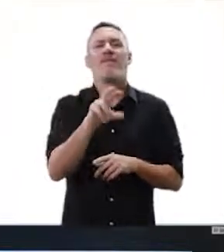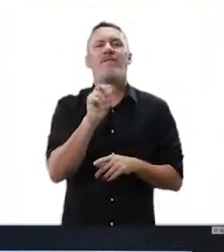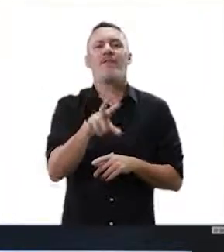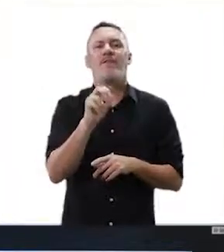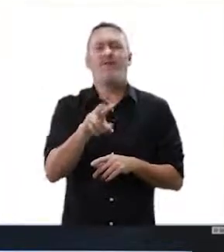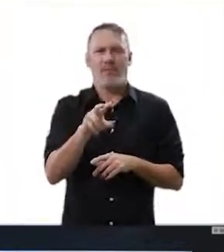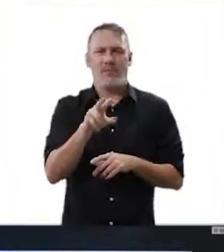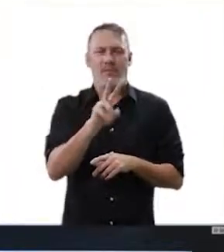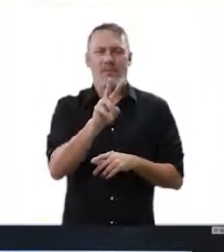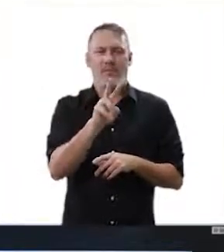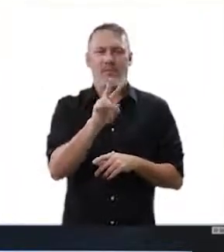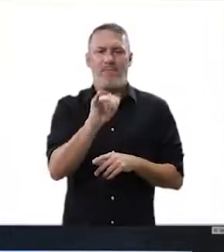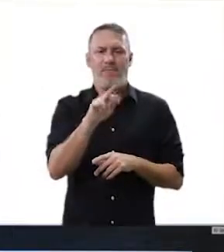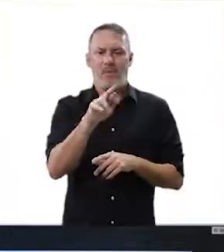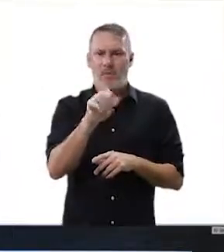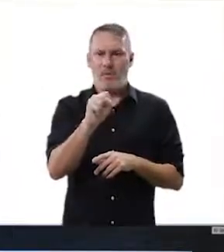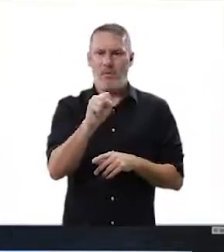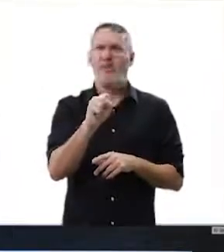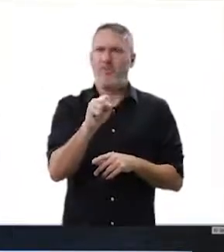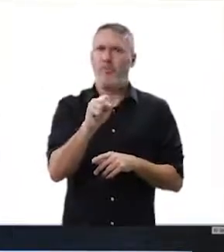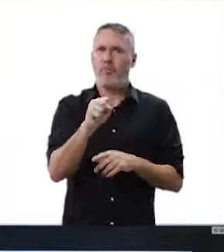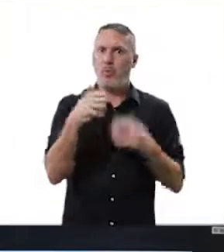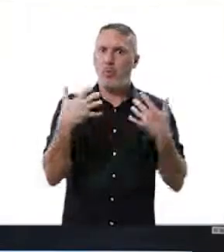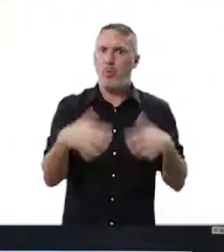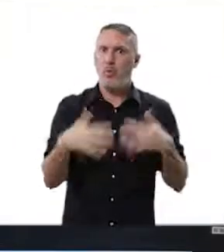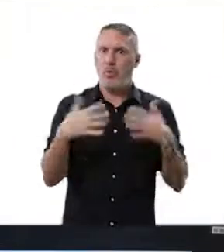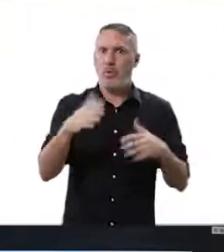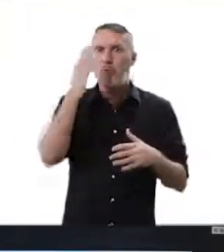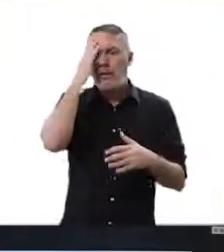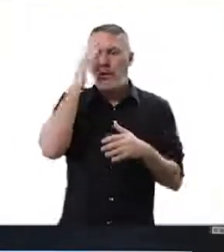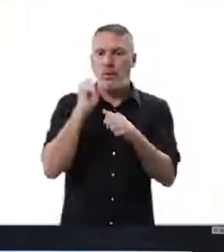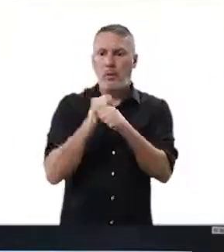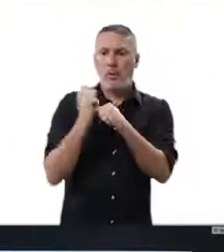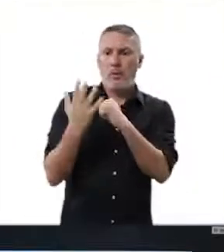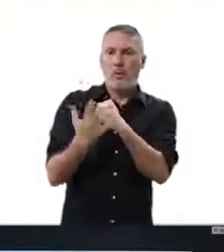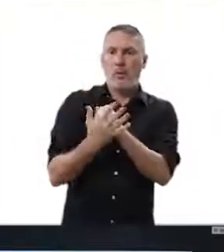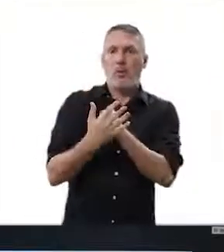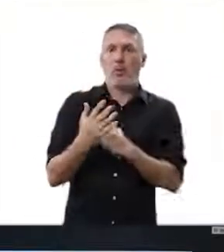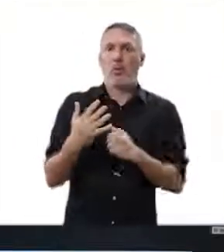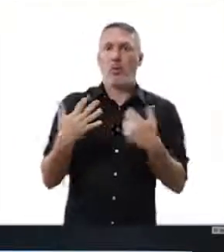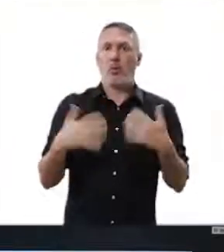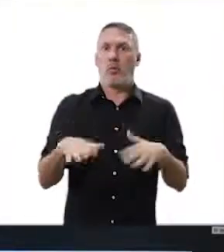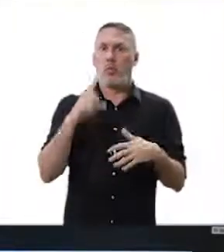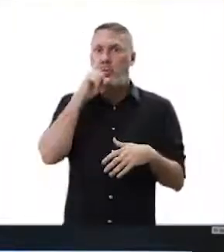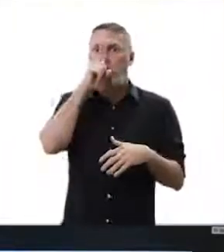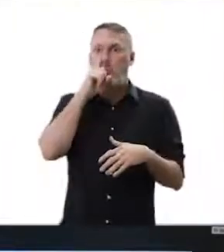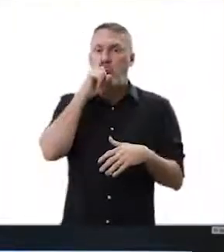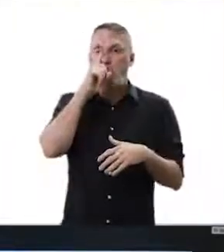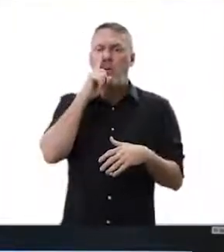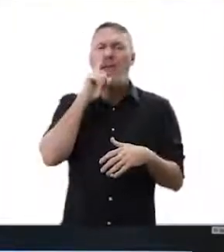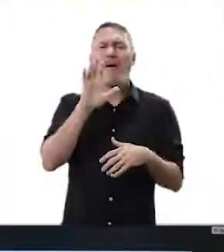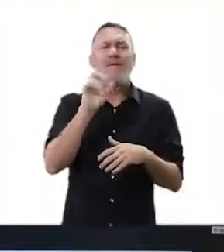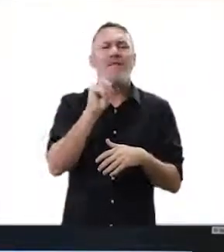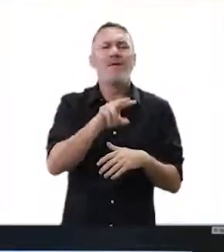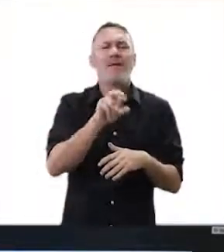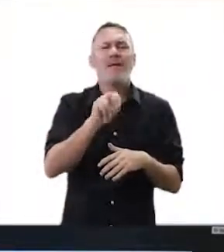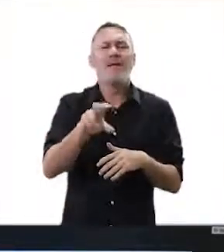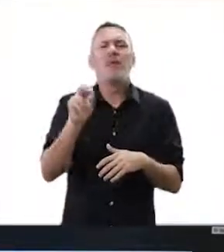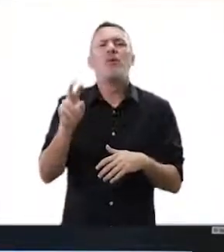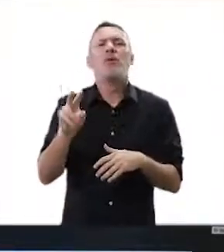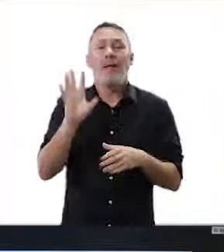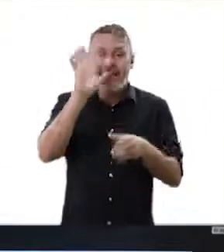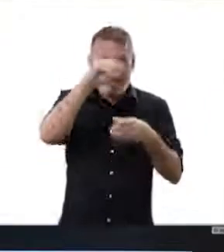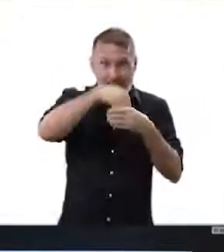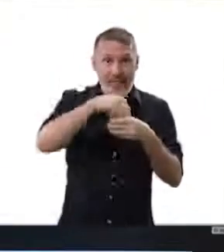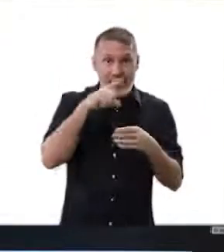pensa logo no coronavírus, né? Eles são estruturas que não apresentam células. Por esse motivo, eles não